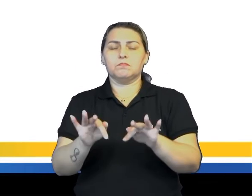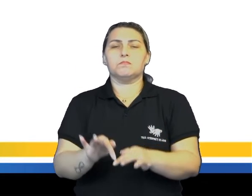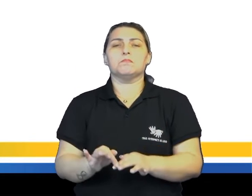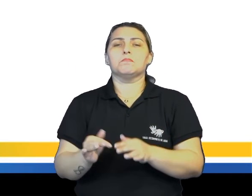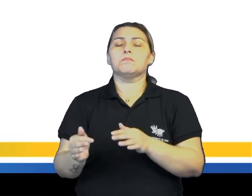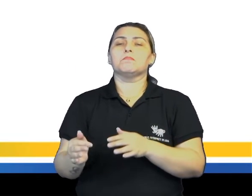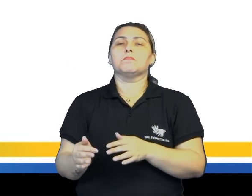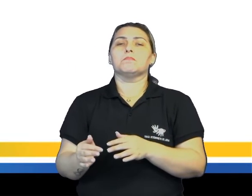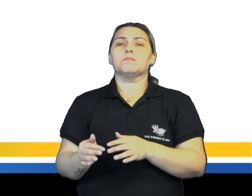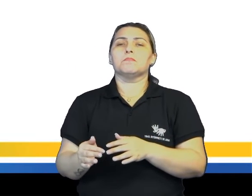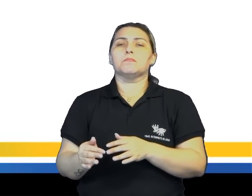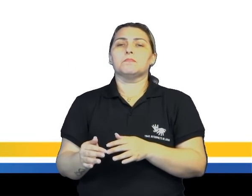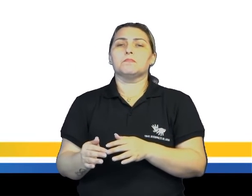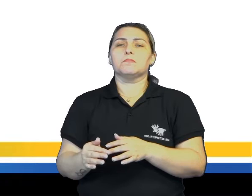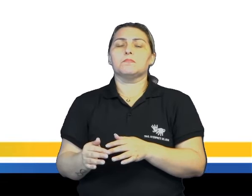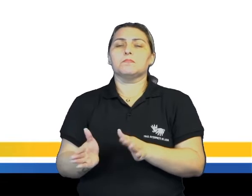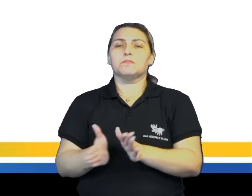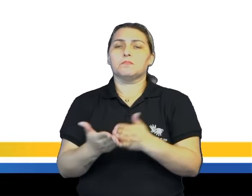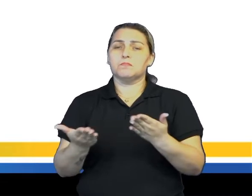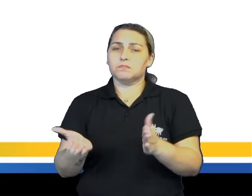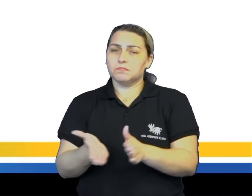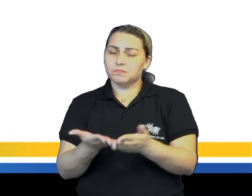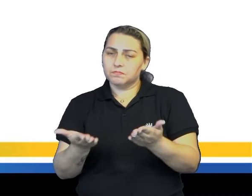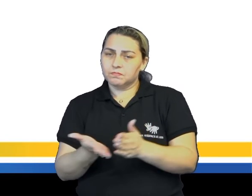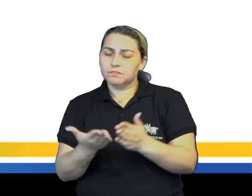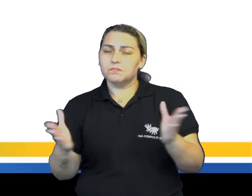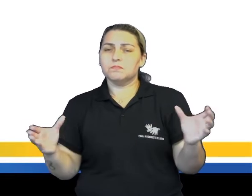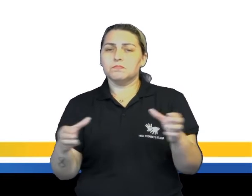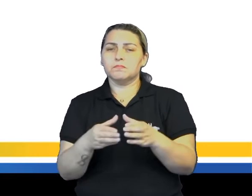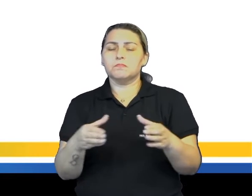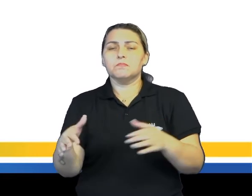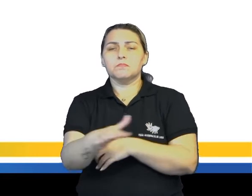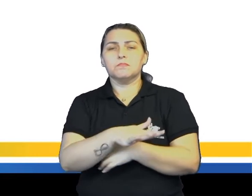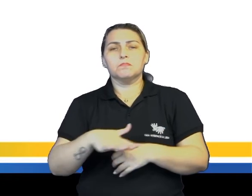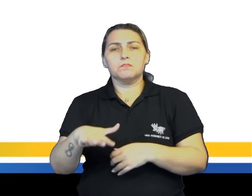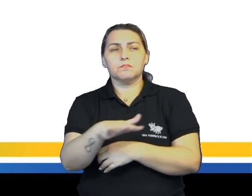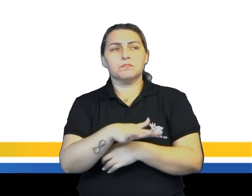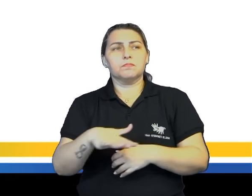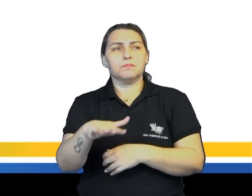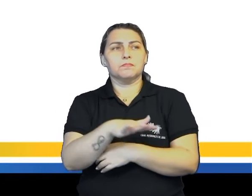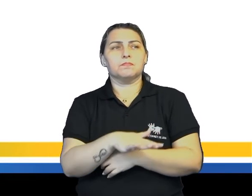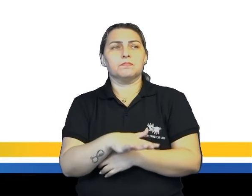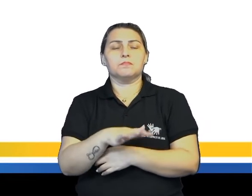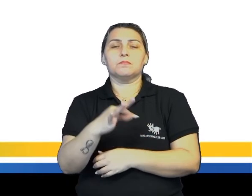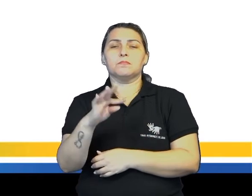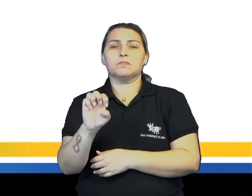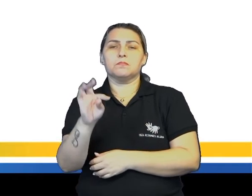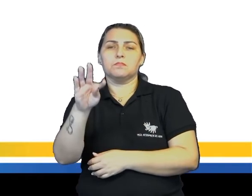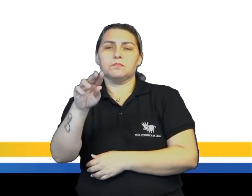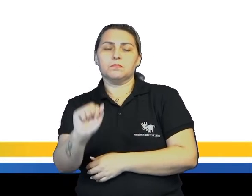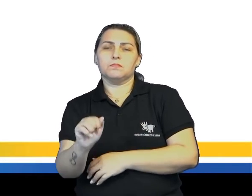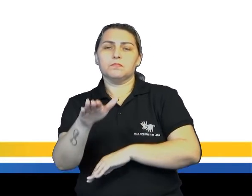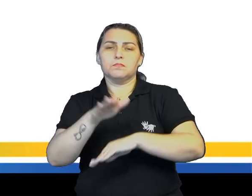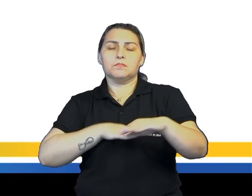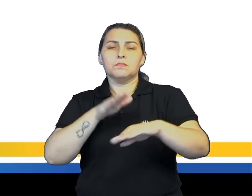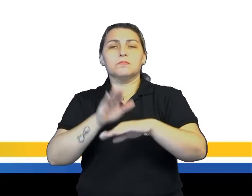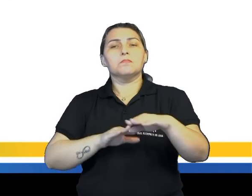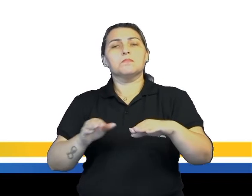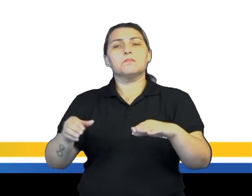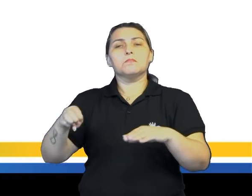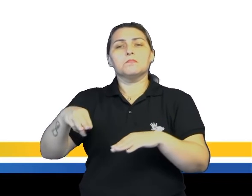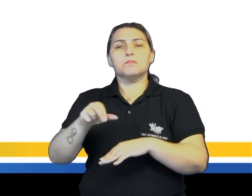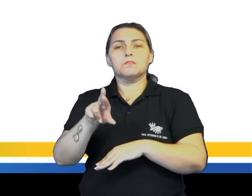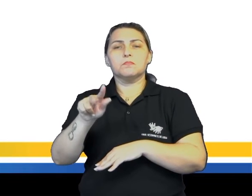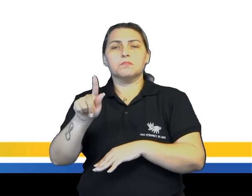mais baixo dessa formação social, destacava os tetas, que eram chamados